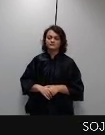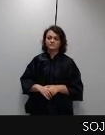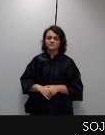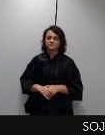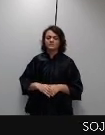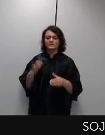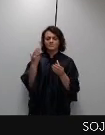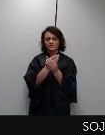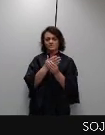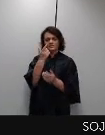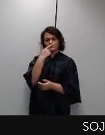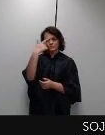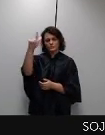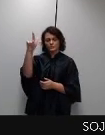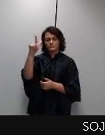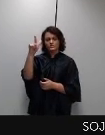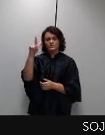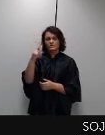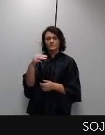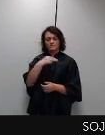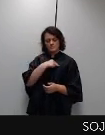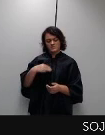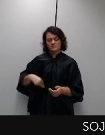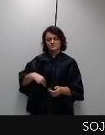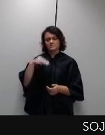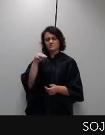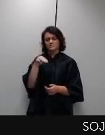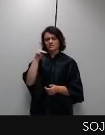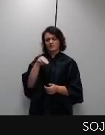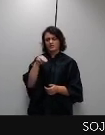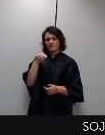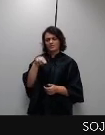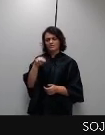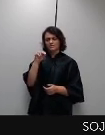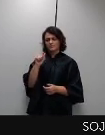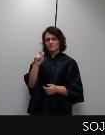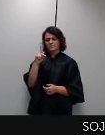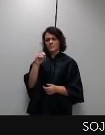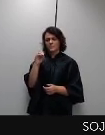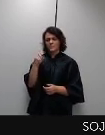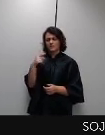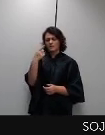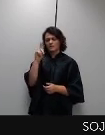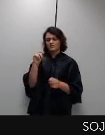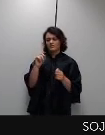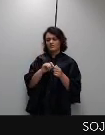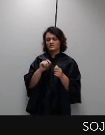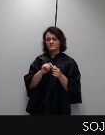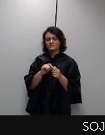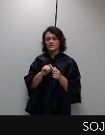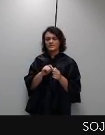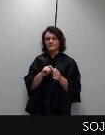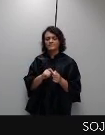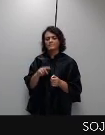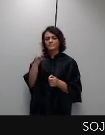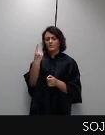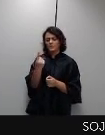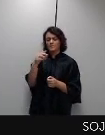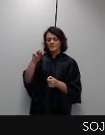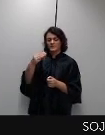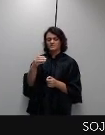e traz um ministro Napoleão é o recurso especial de número 1 milhão 638